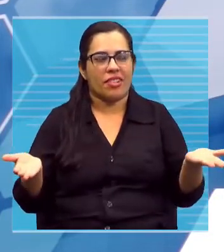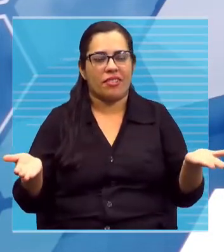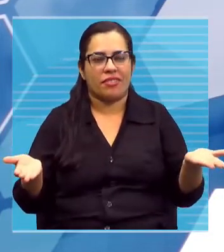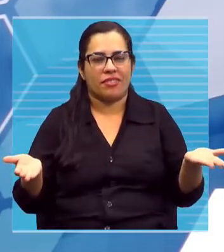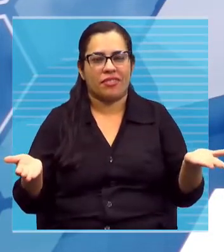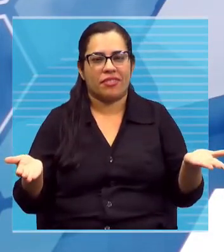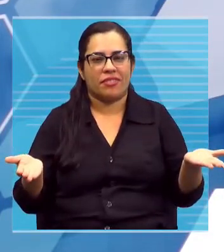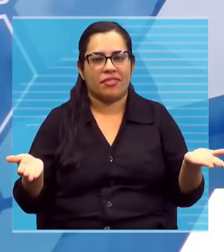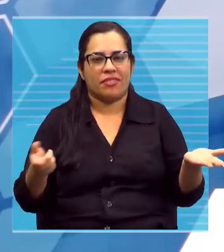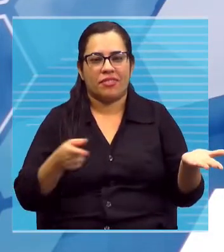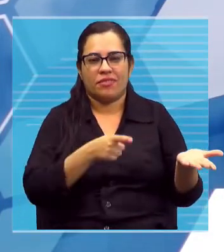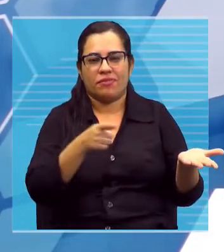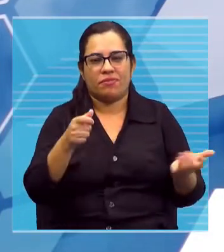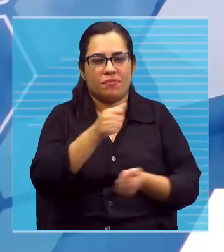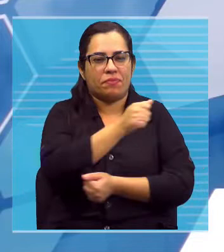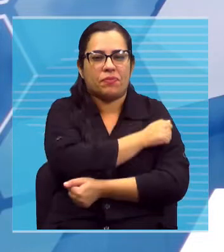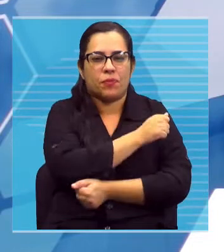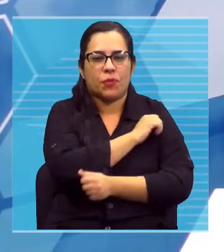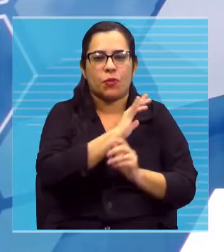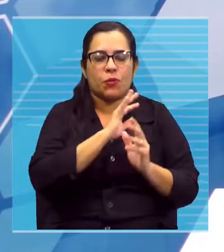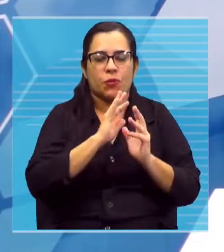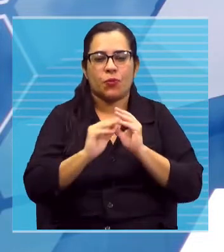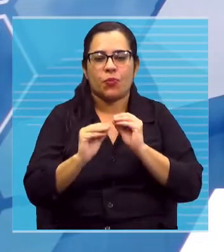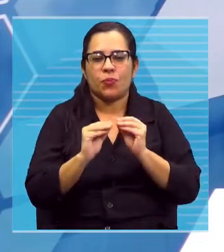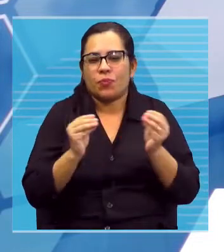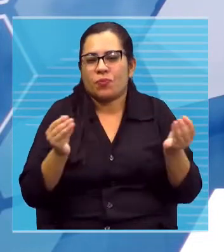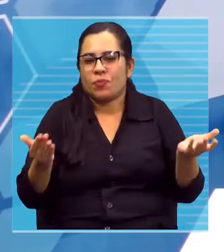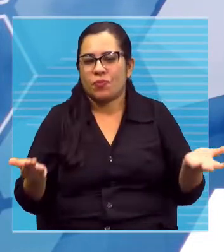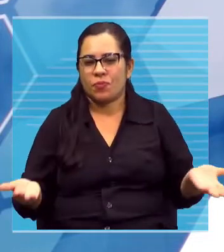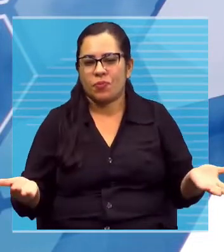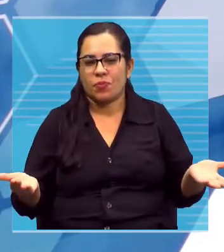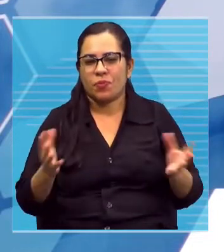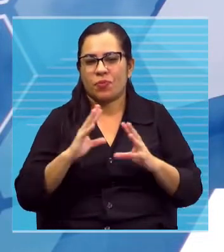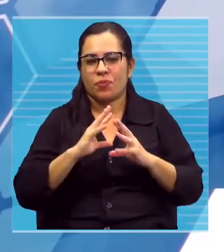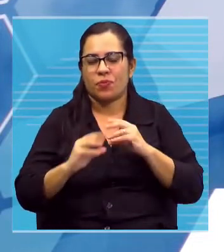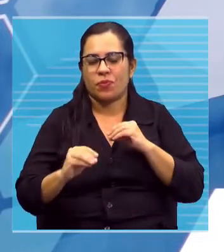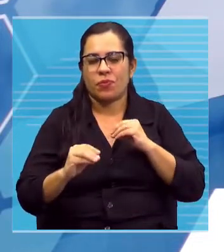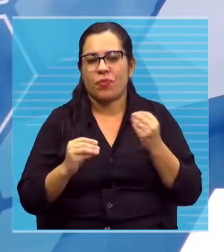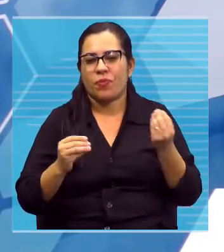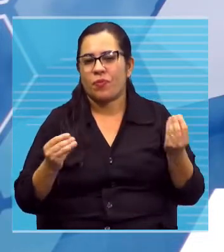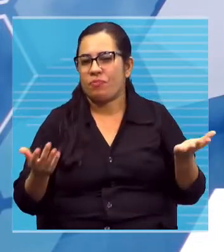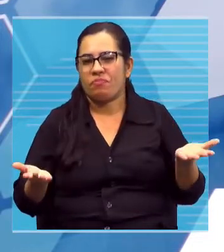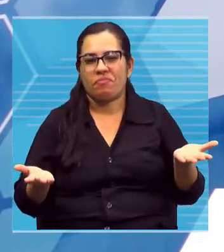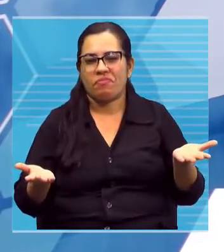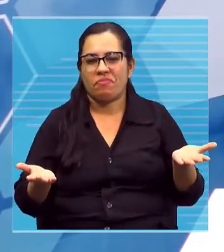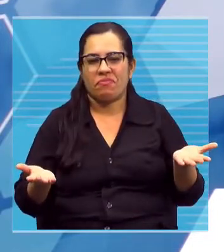e Cadê meus grandes alunos Oi galerinha sumiu